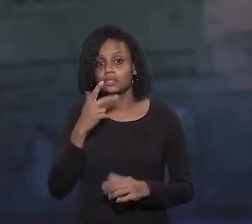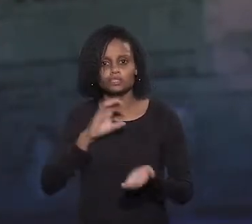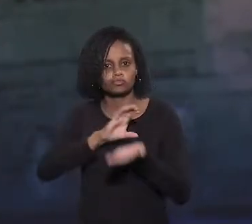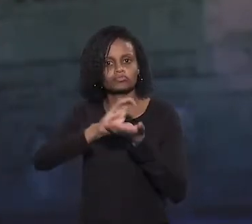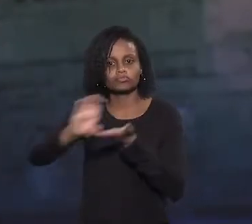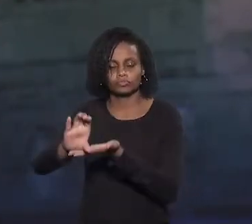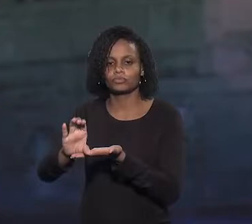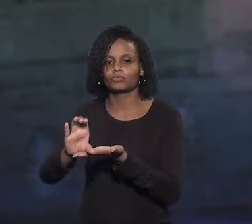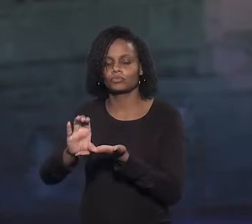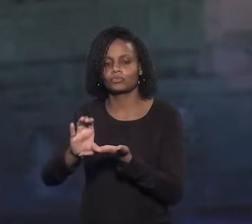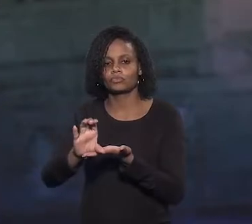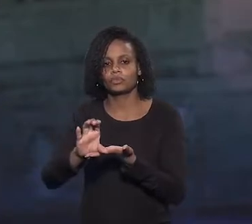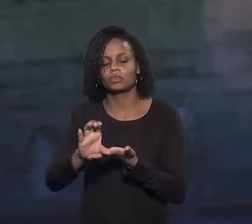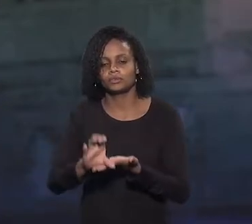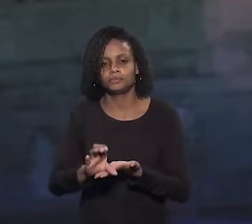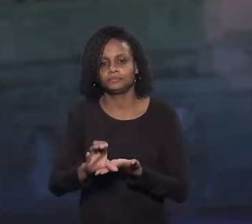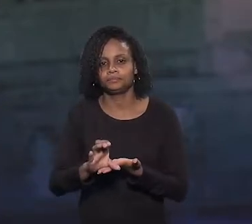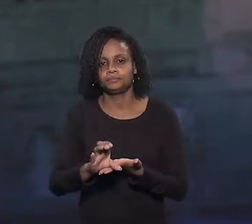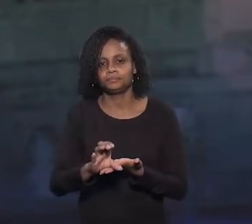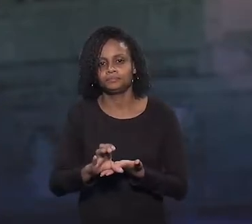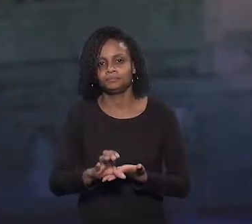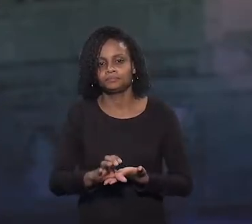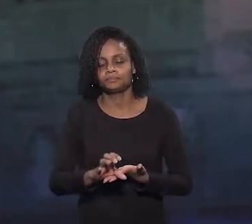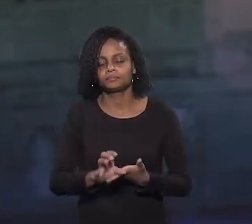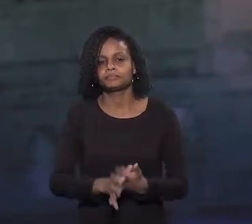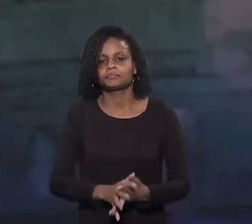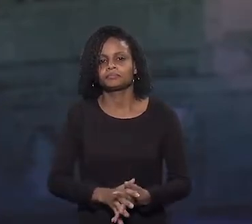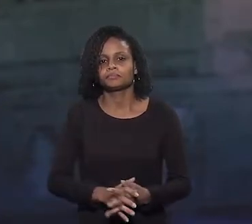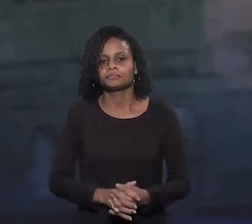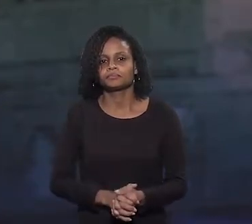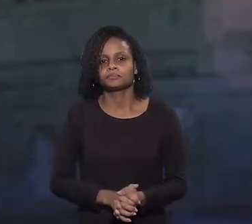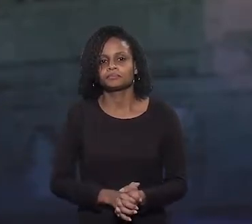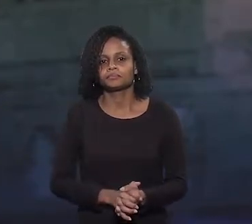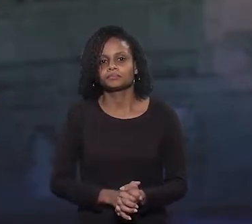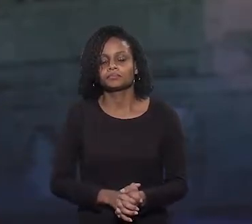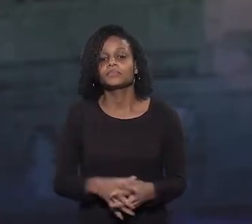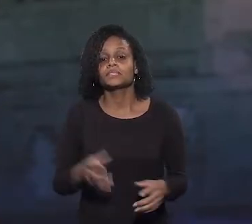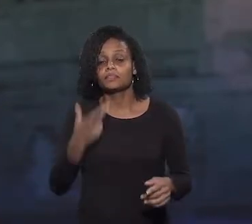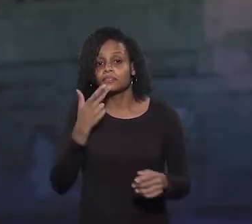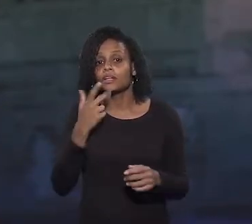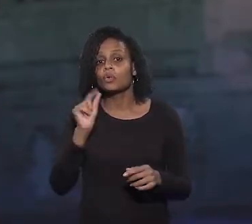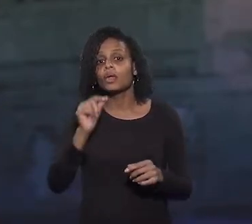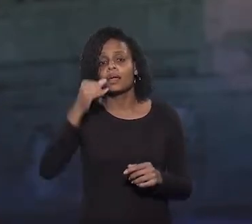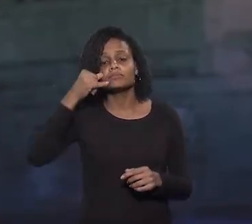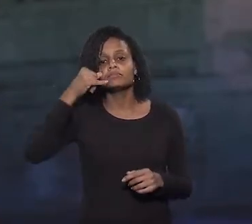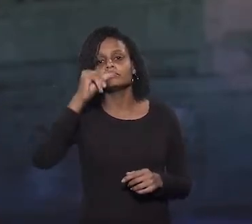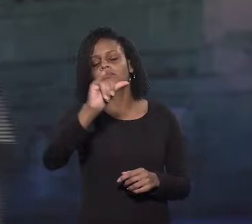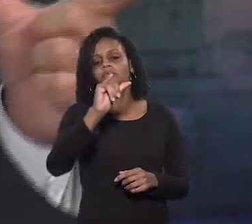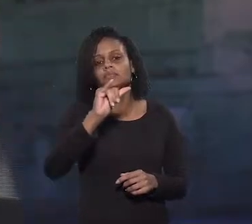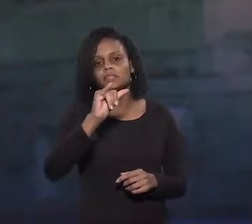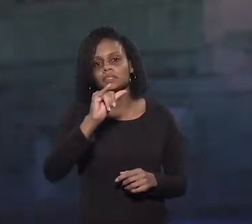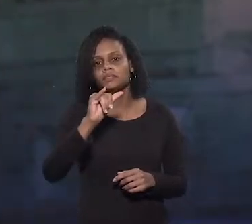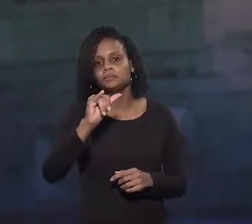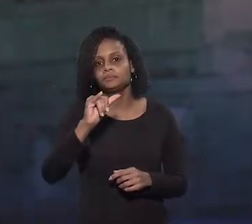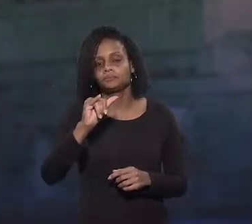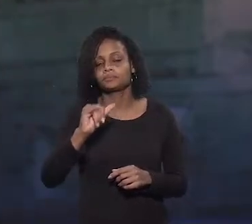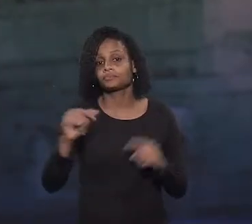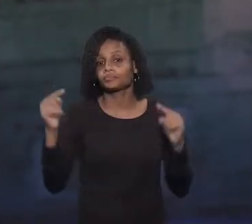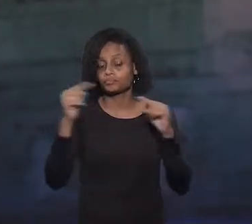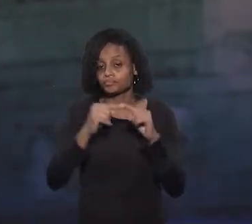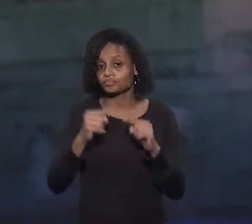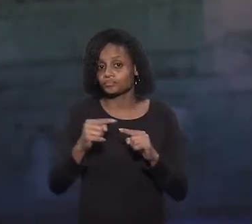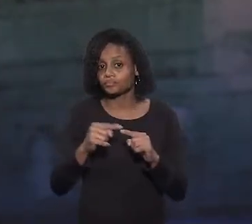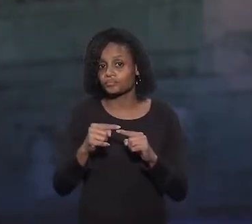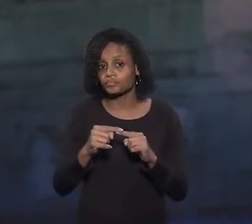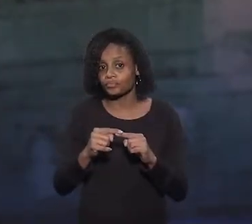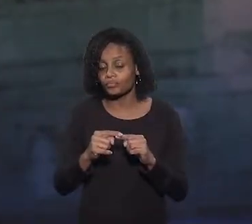esse investimento, não se trata, por exemplo, de evitar, pelo princípio da economicidade,